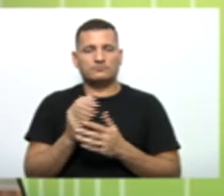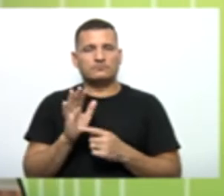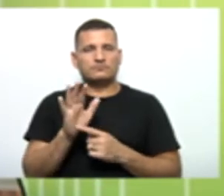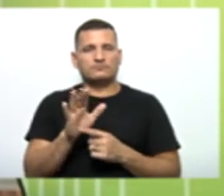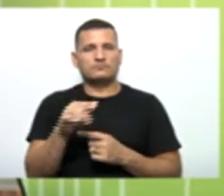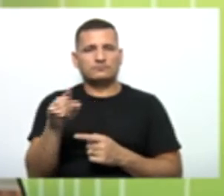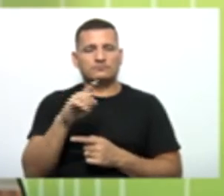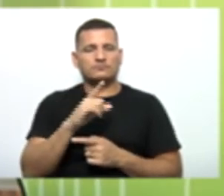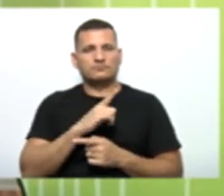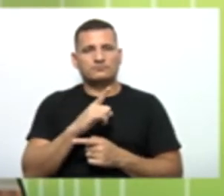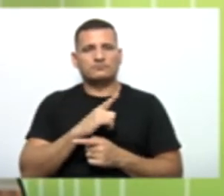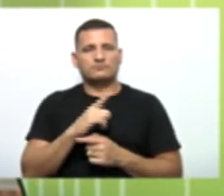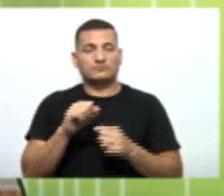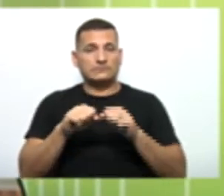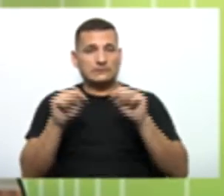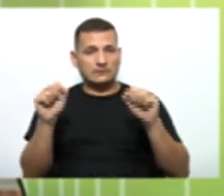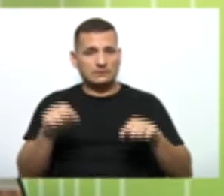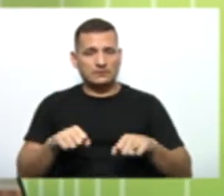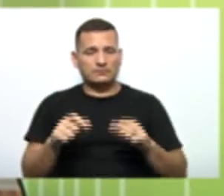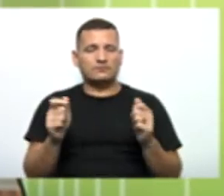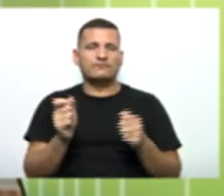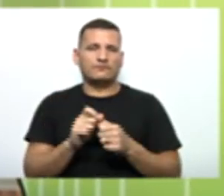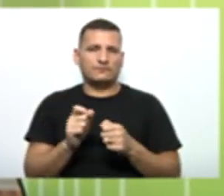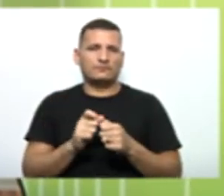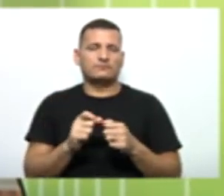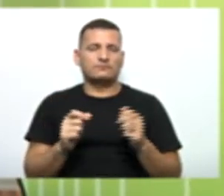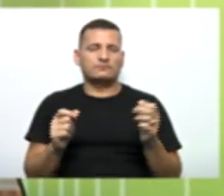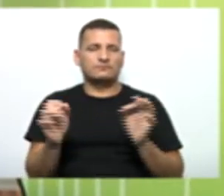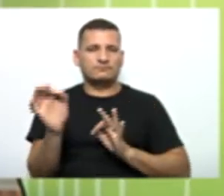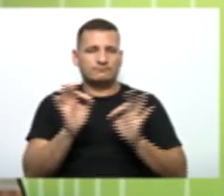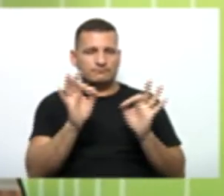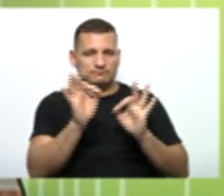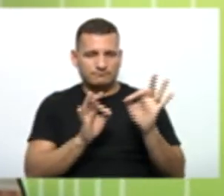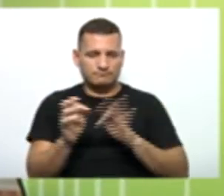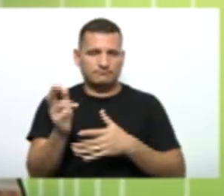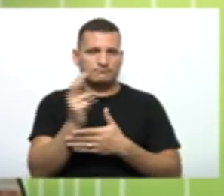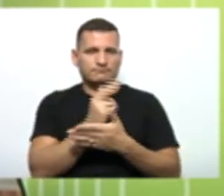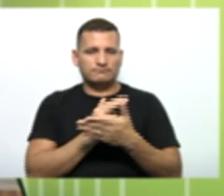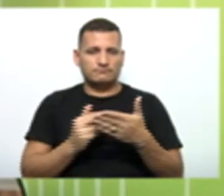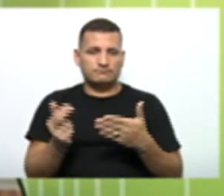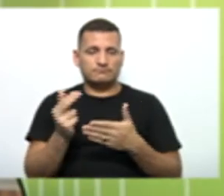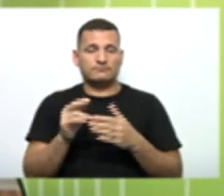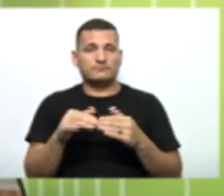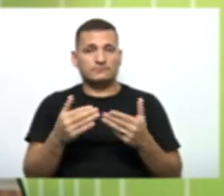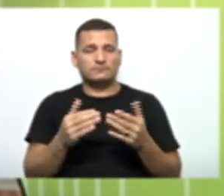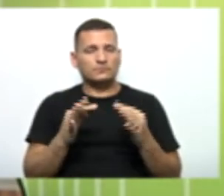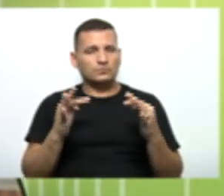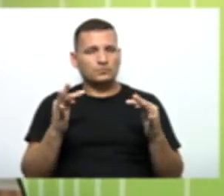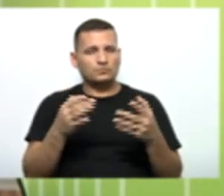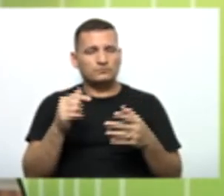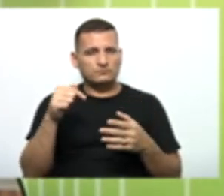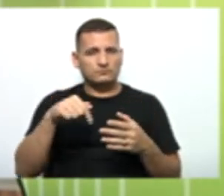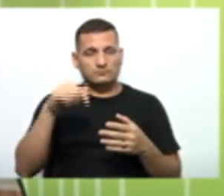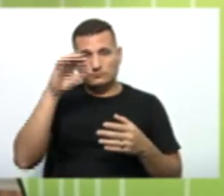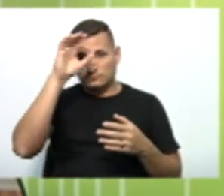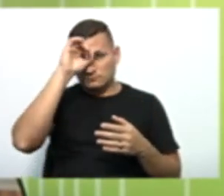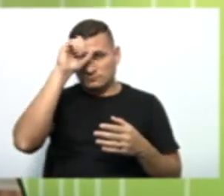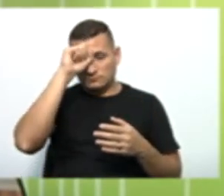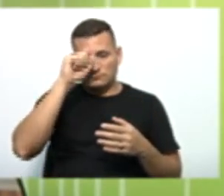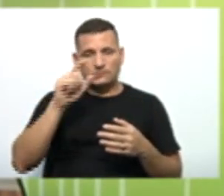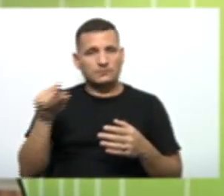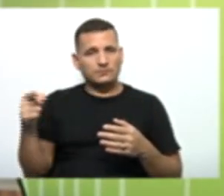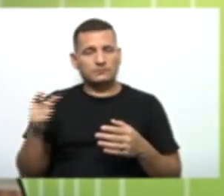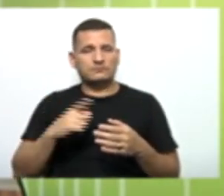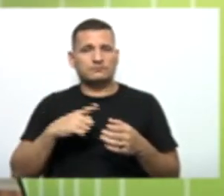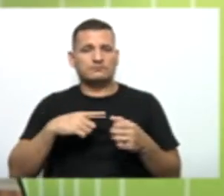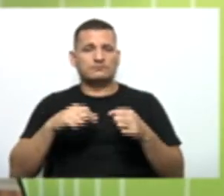tem software que faz a modelagem. Então assim, ó, tudo que nós estamos aprendendo aqui vai ter um software